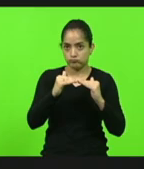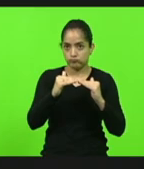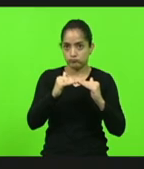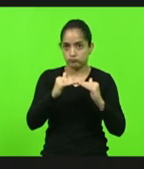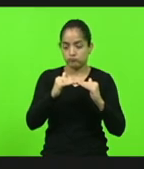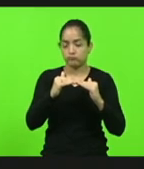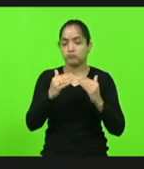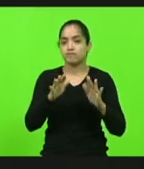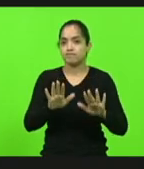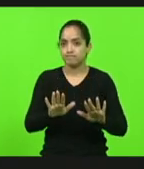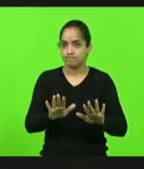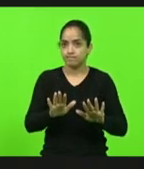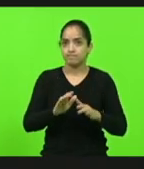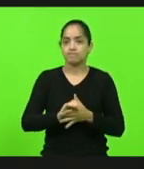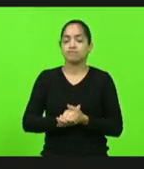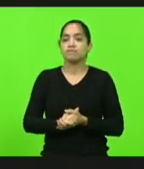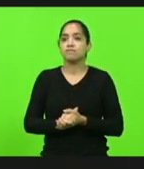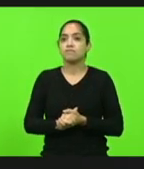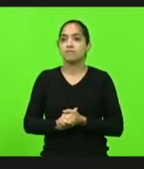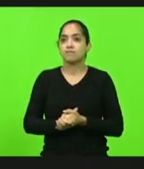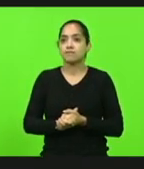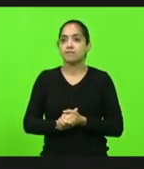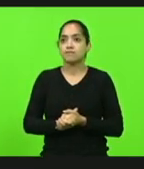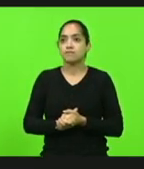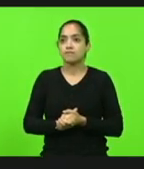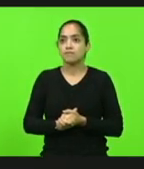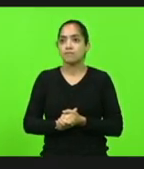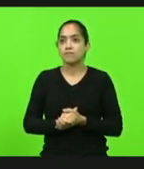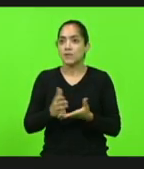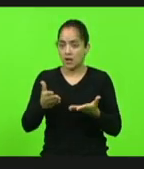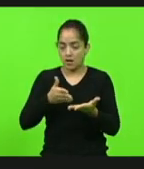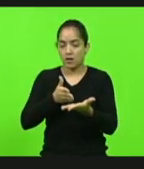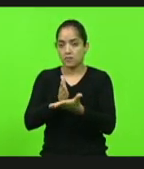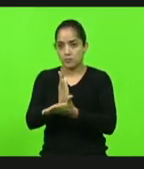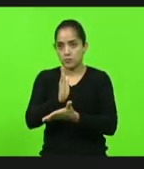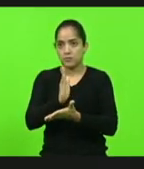como está bom E como estão aprovada